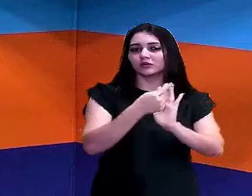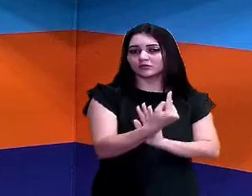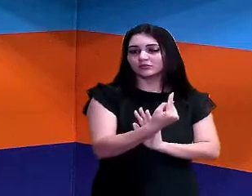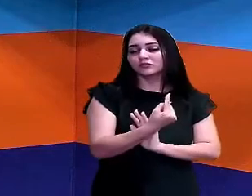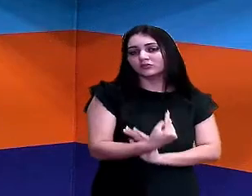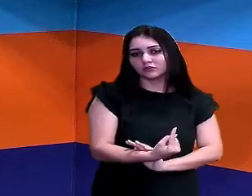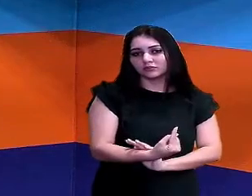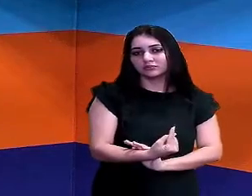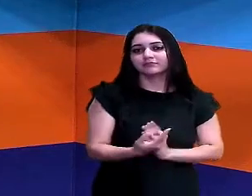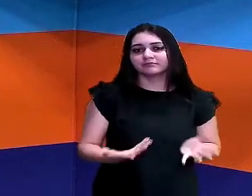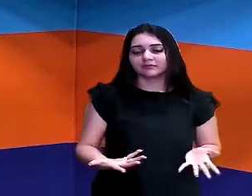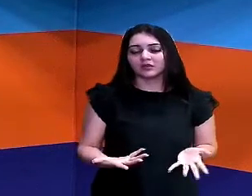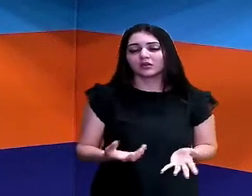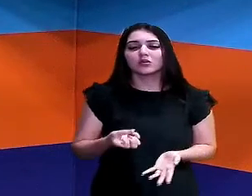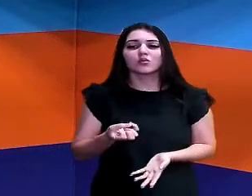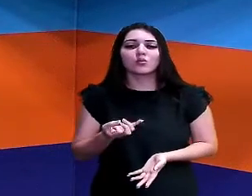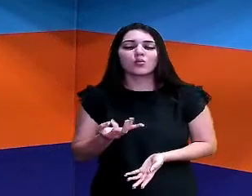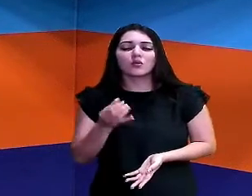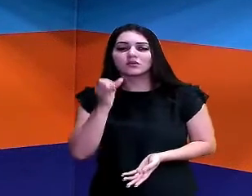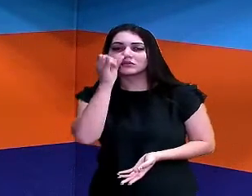1. Então,